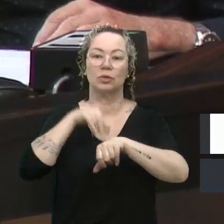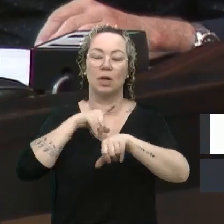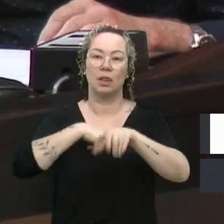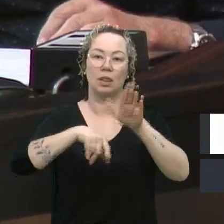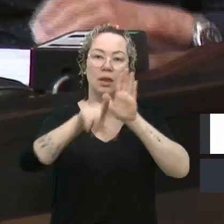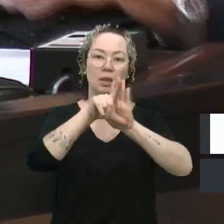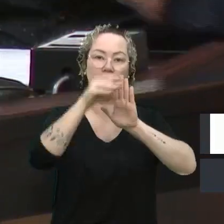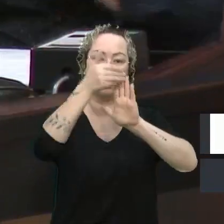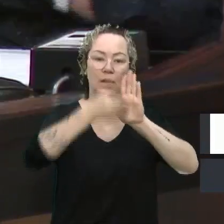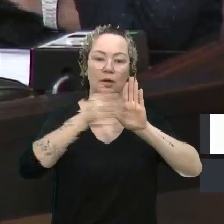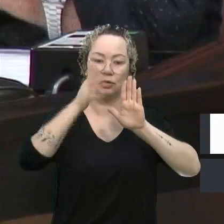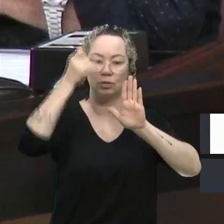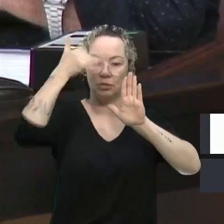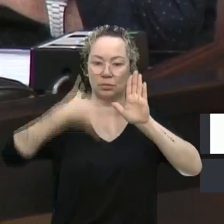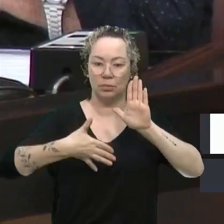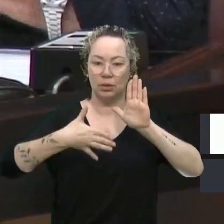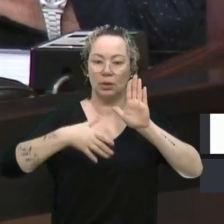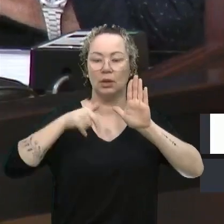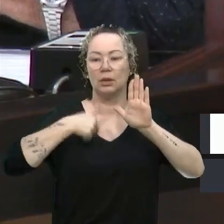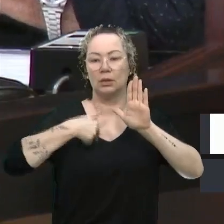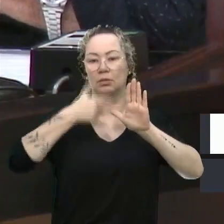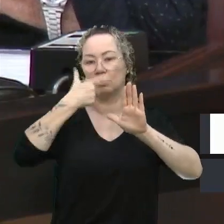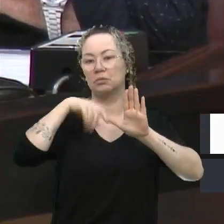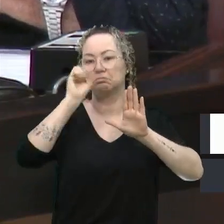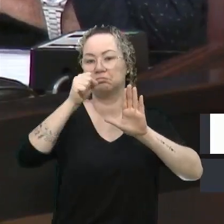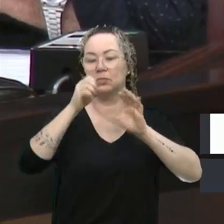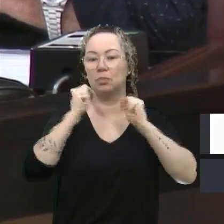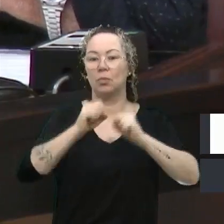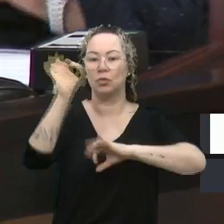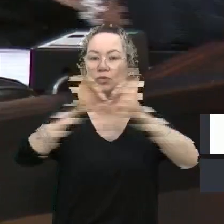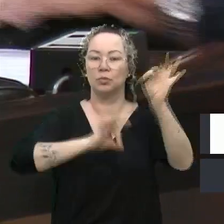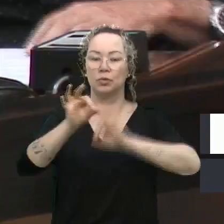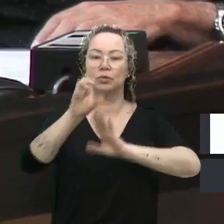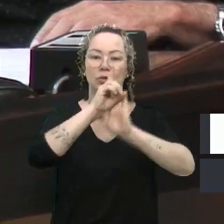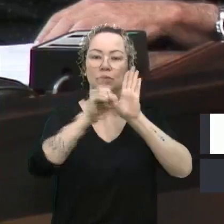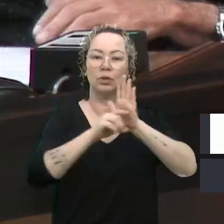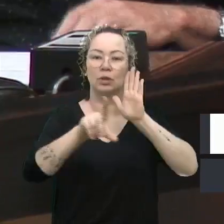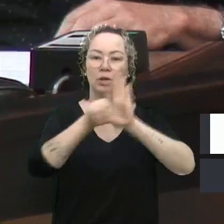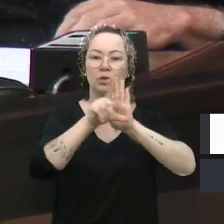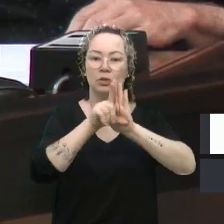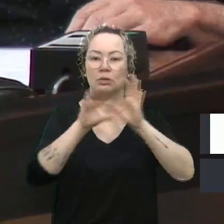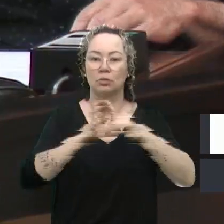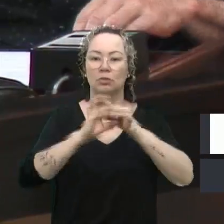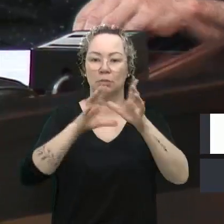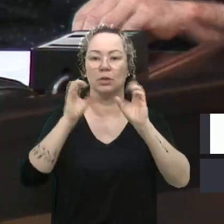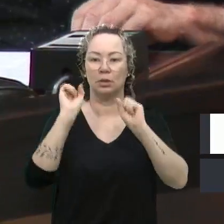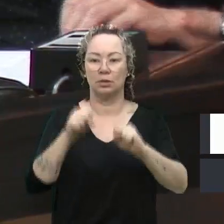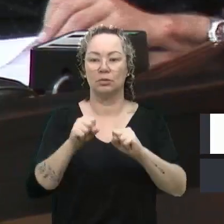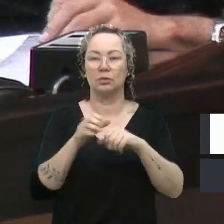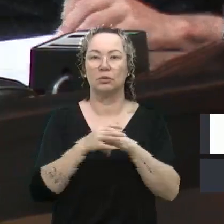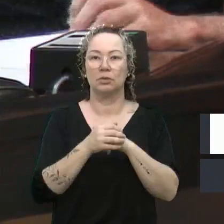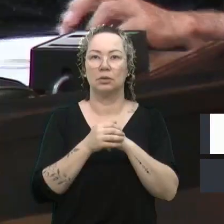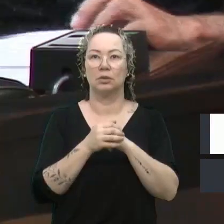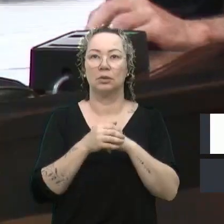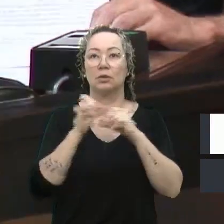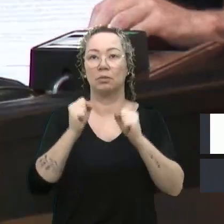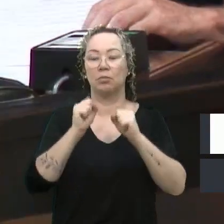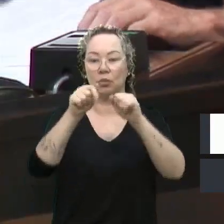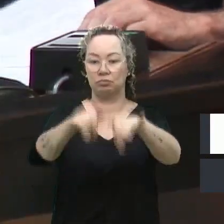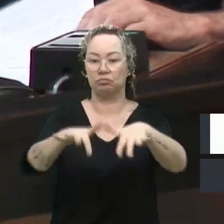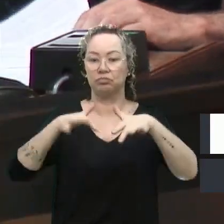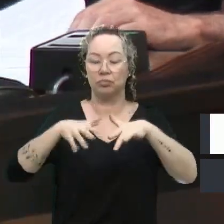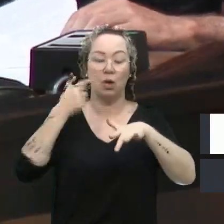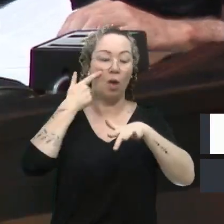legais citados, opina pela legalidade do projeto de decreto legislativo proposto, cabendo ao plenário